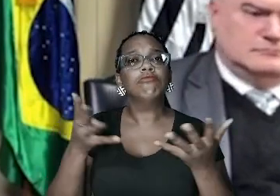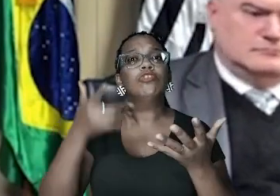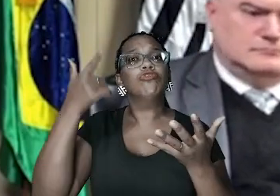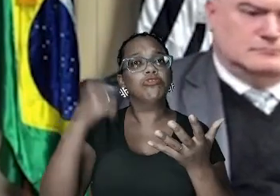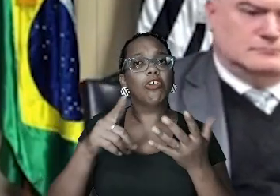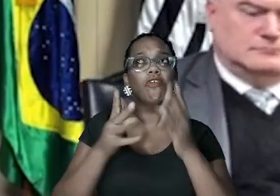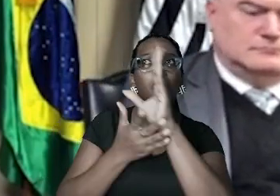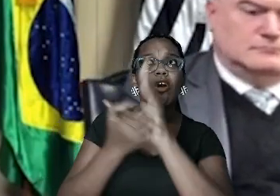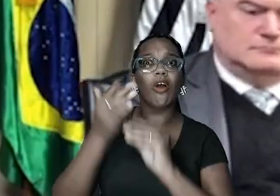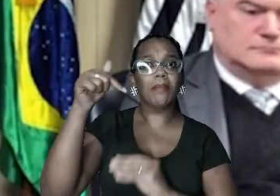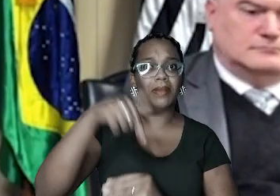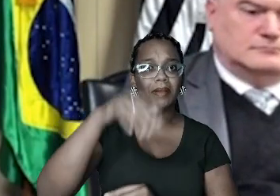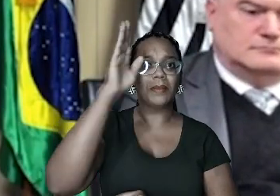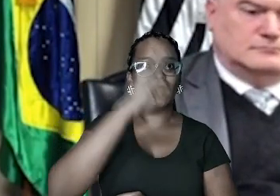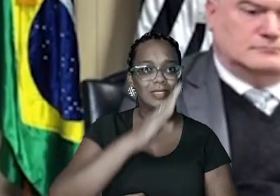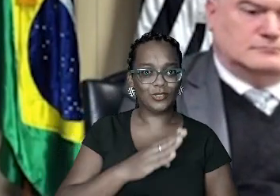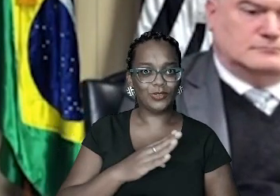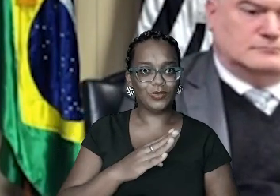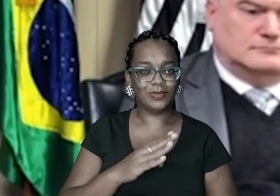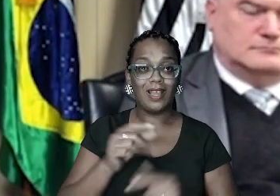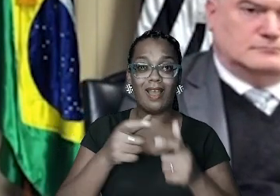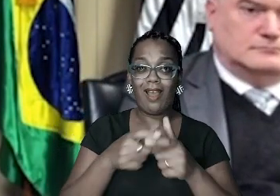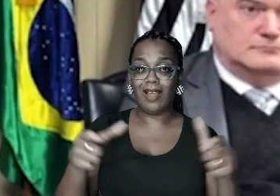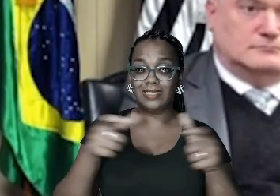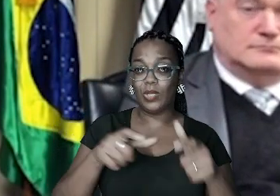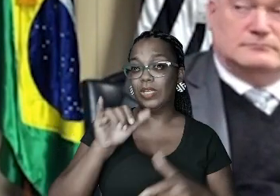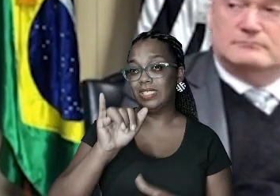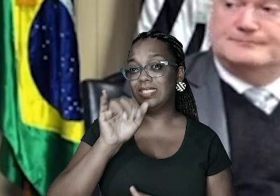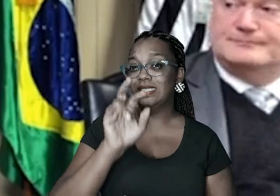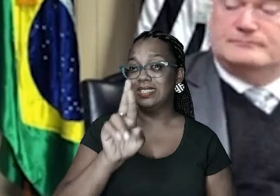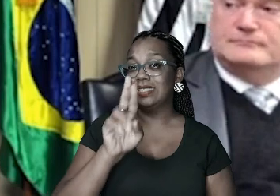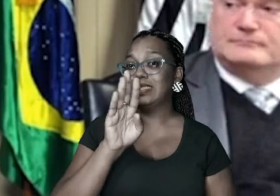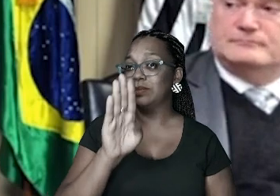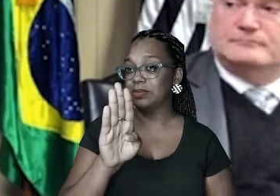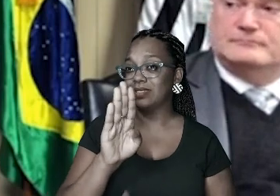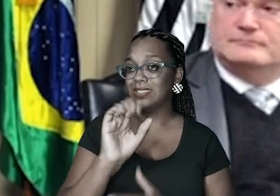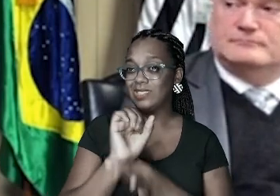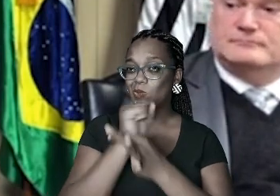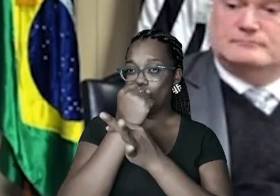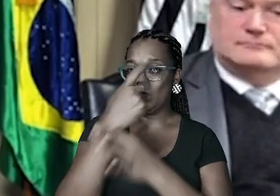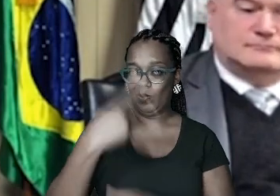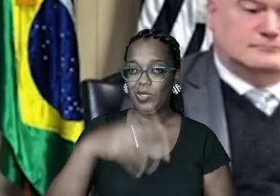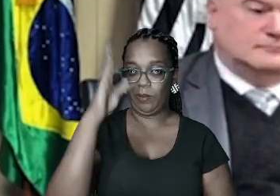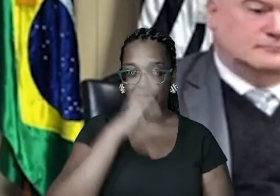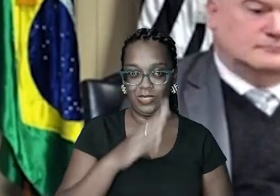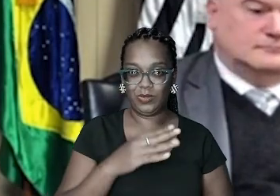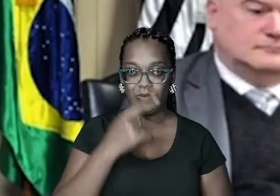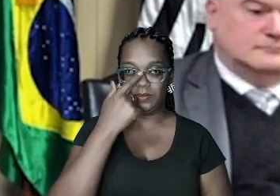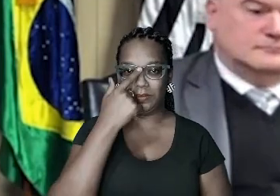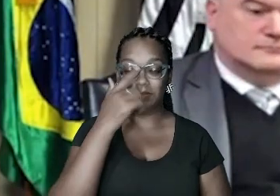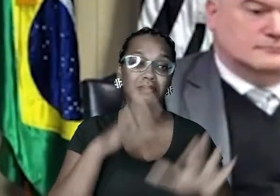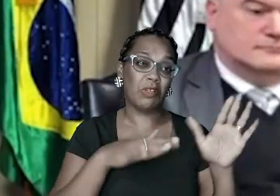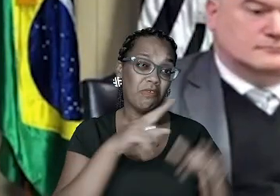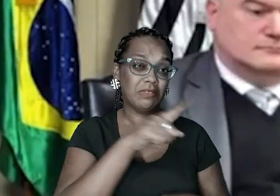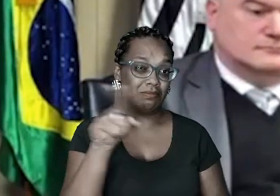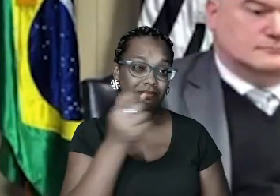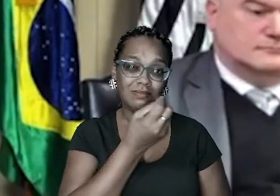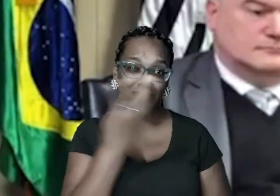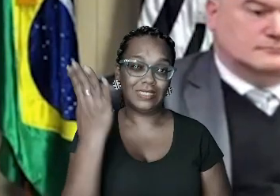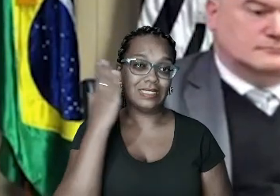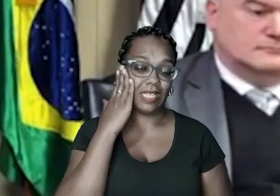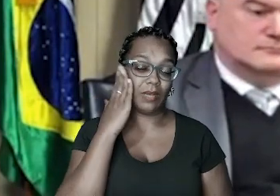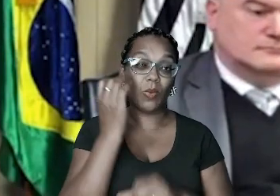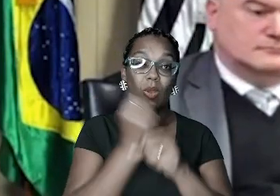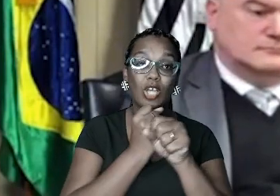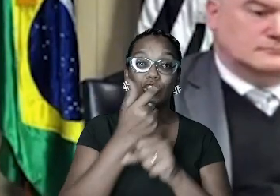pouco depois o movimento similar aconteceu no Brasil como eu disse com as ações do Instituto de resseguros do